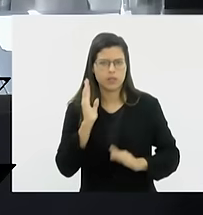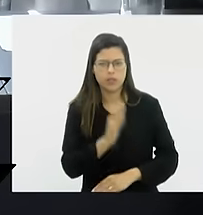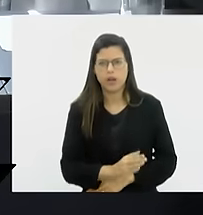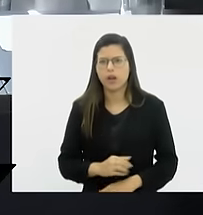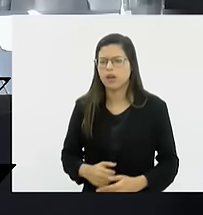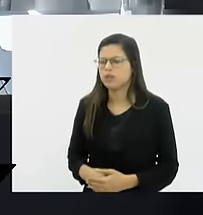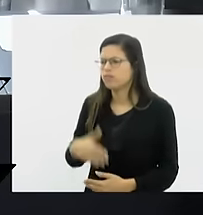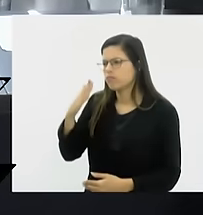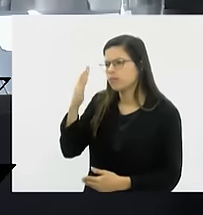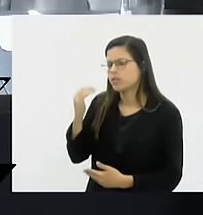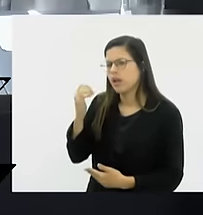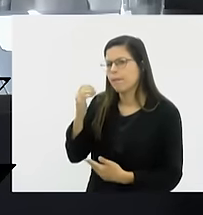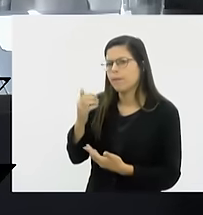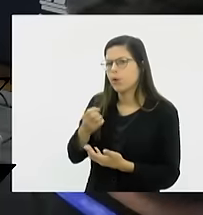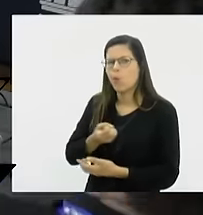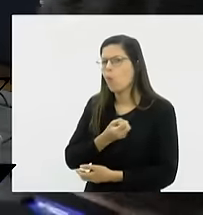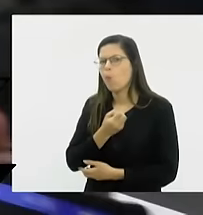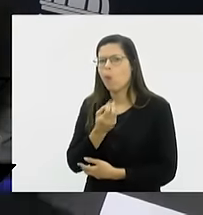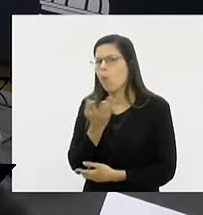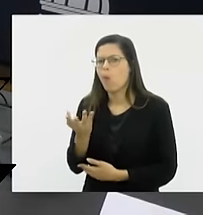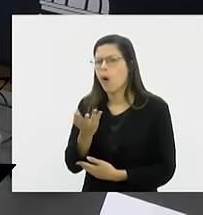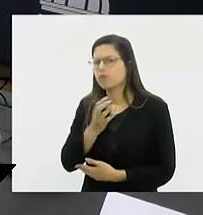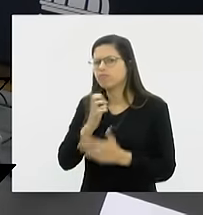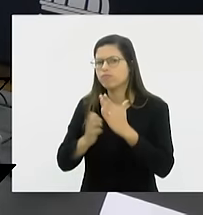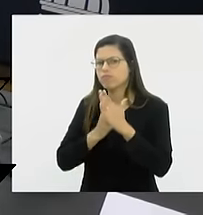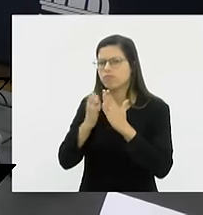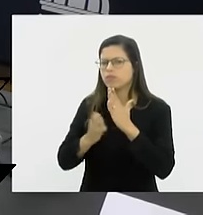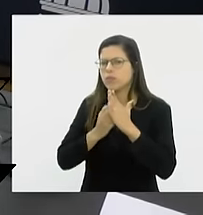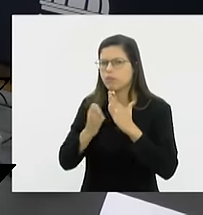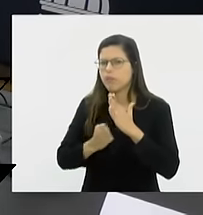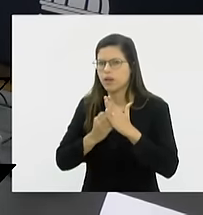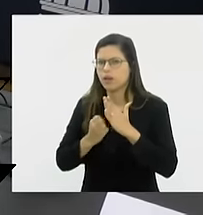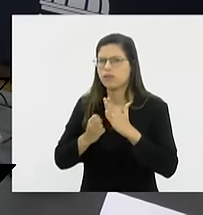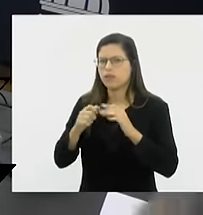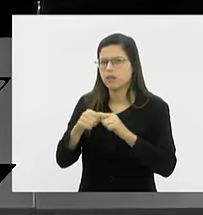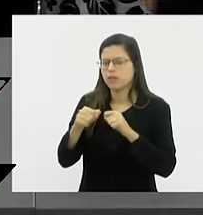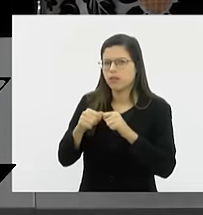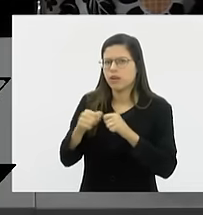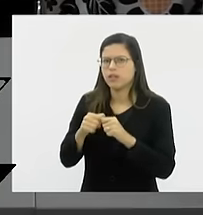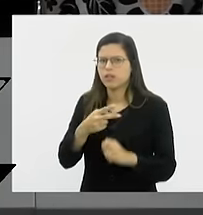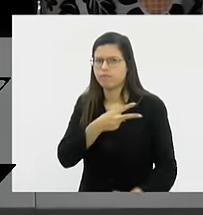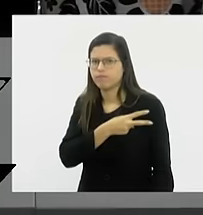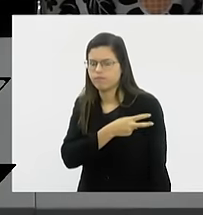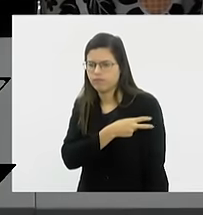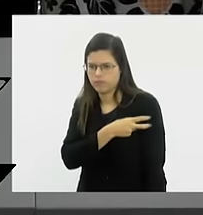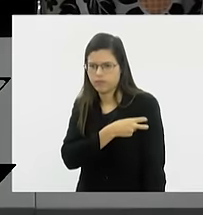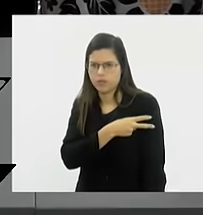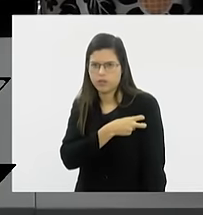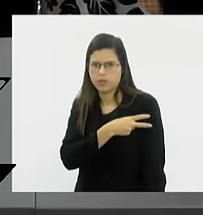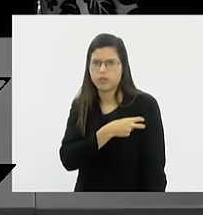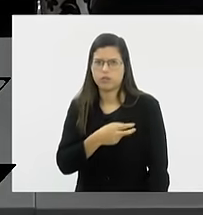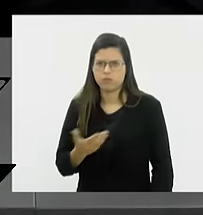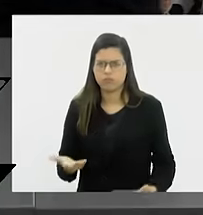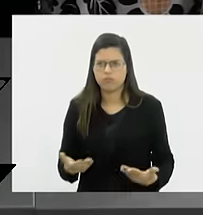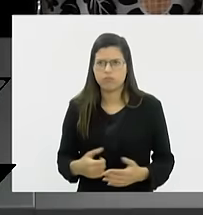são as empresas que prestam serviço na região dos Lagos? Sim. Quais são? Algumas